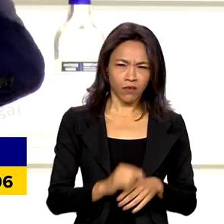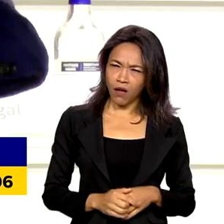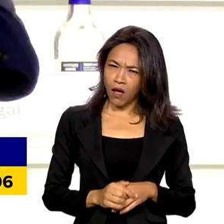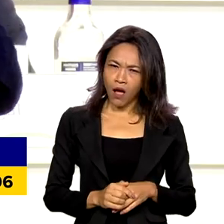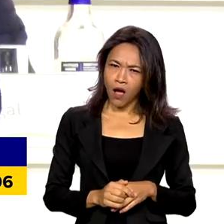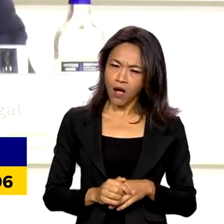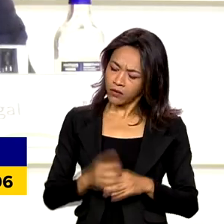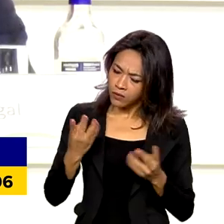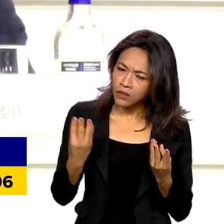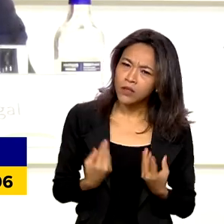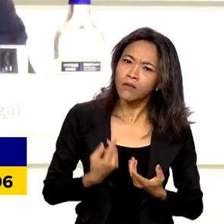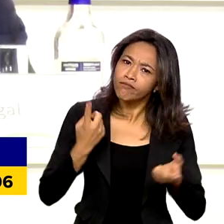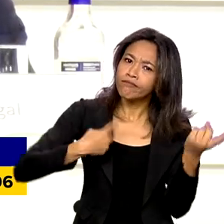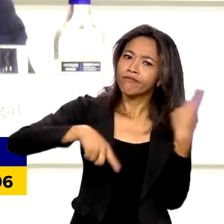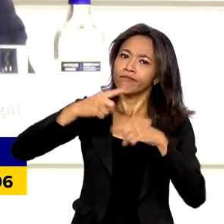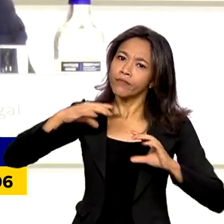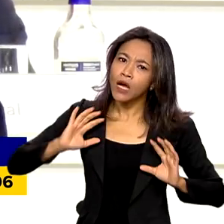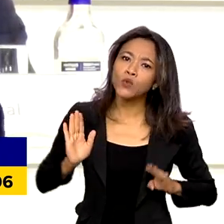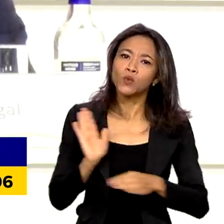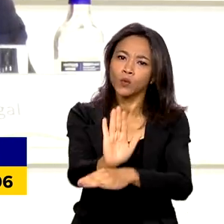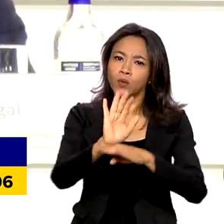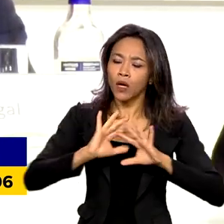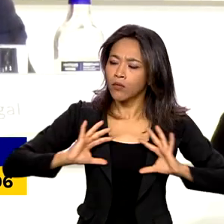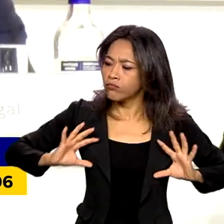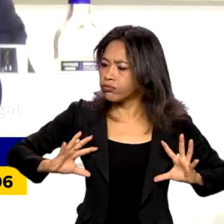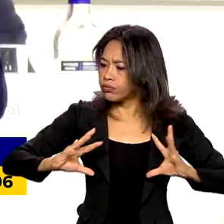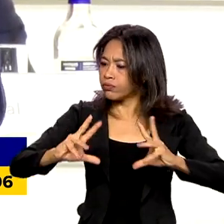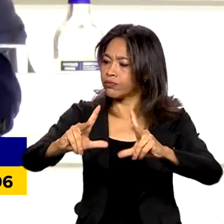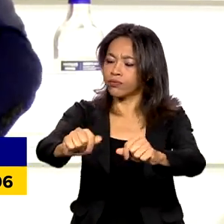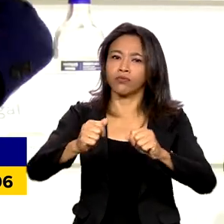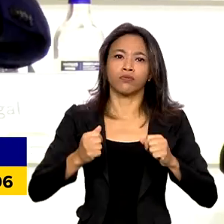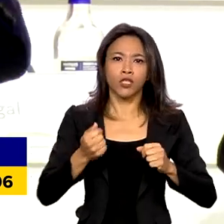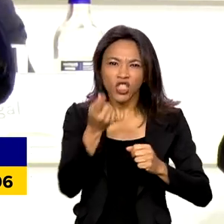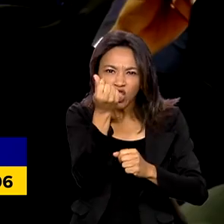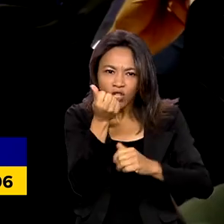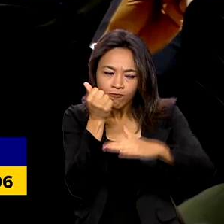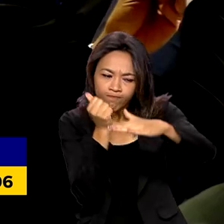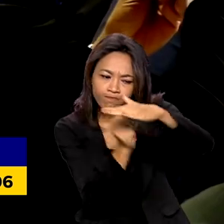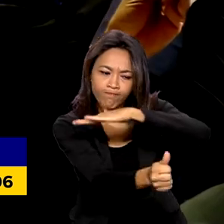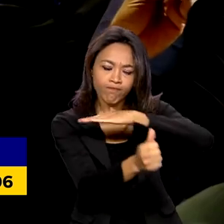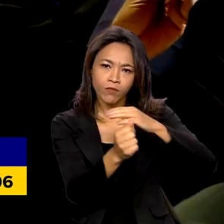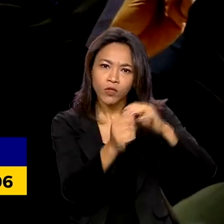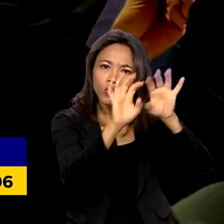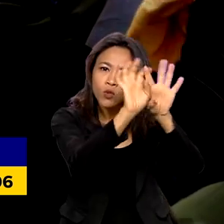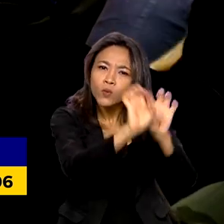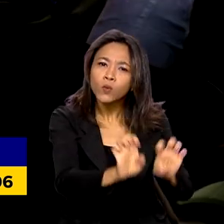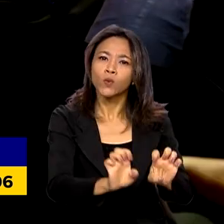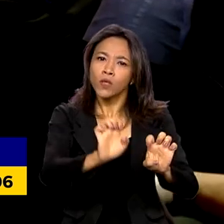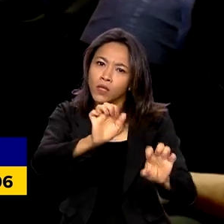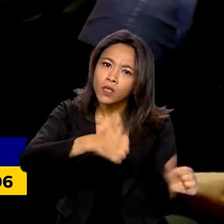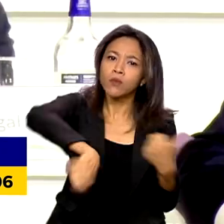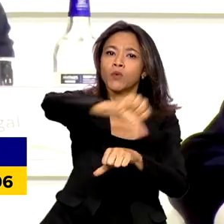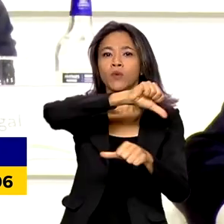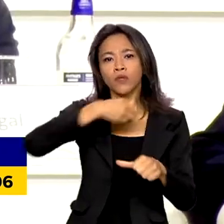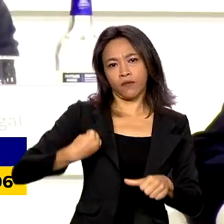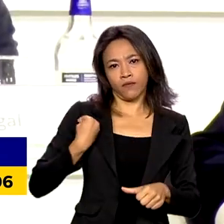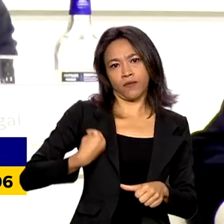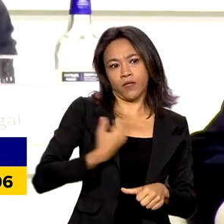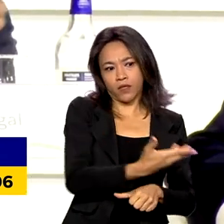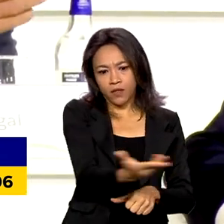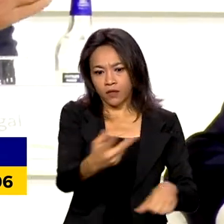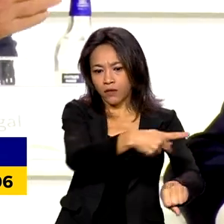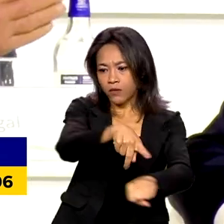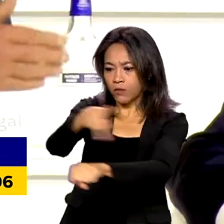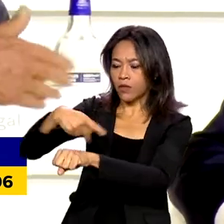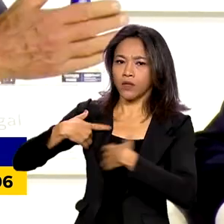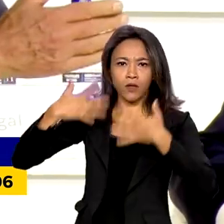um salto de qualidade. É de fazer investimento em coisas estruturantes que mudam a vida dos países. Eu não sei